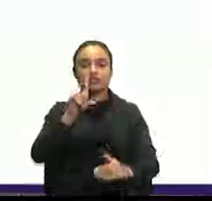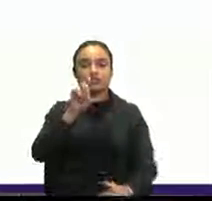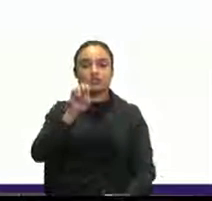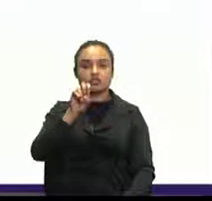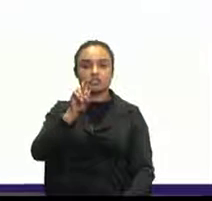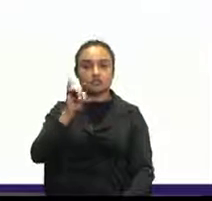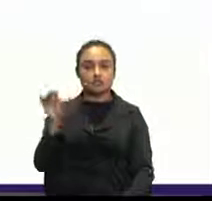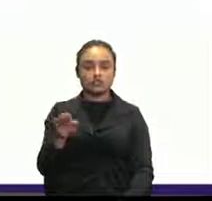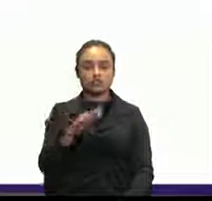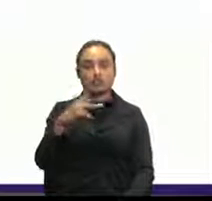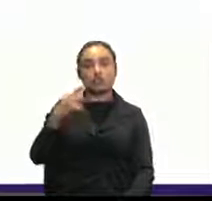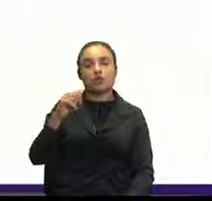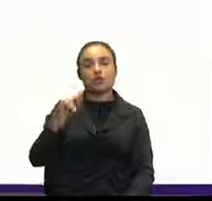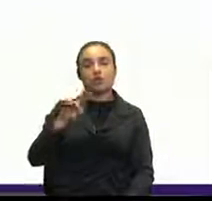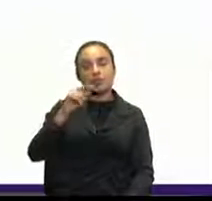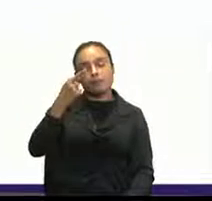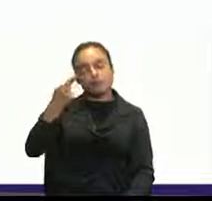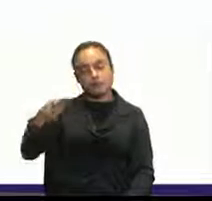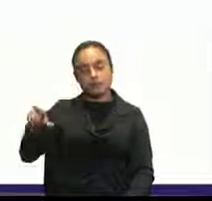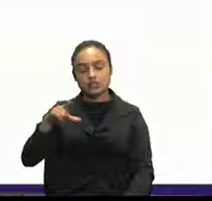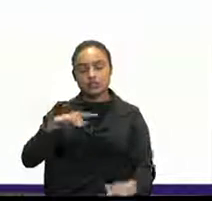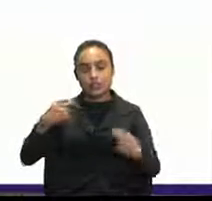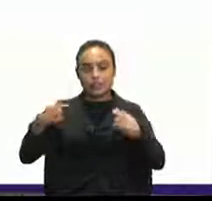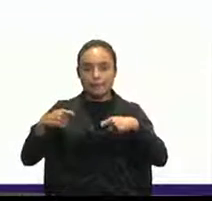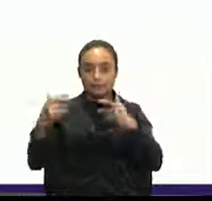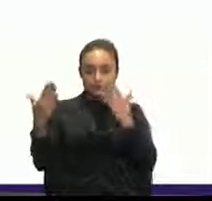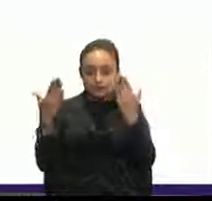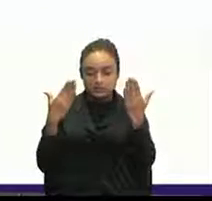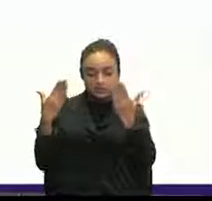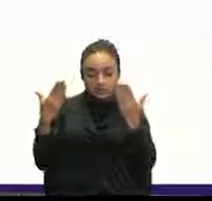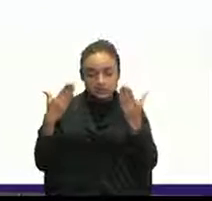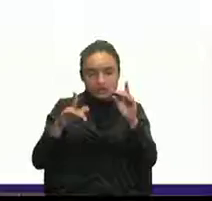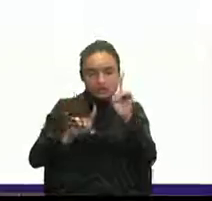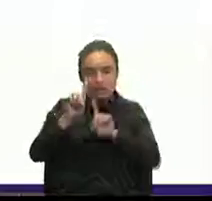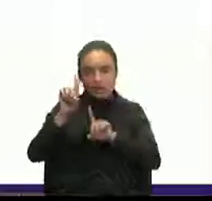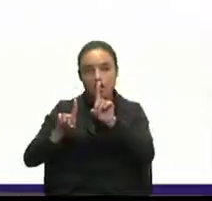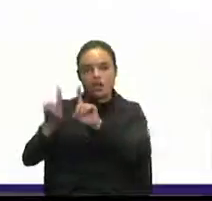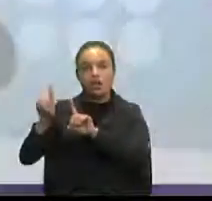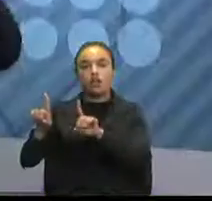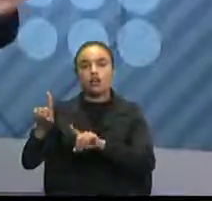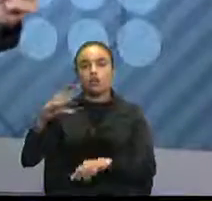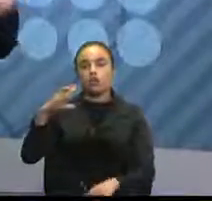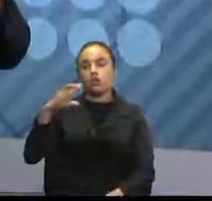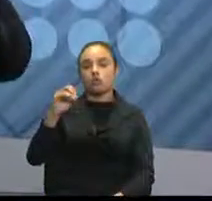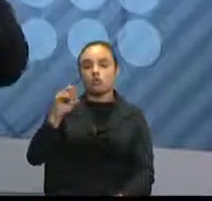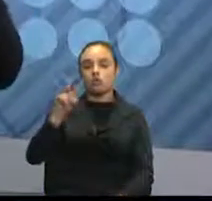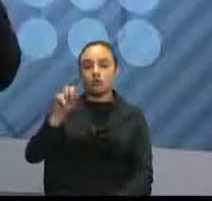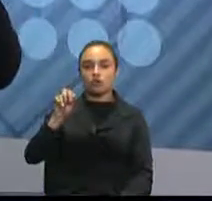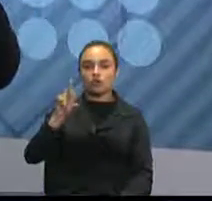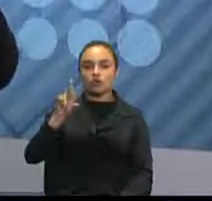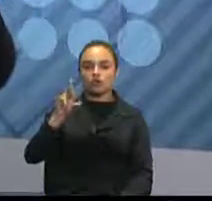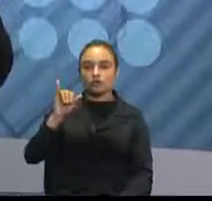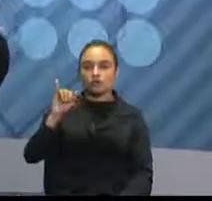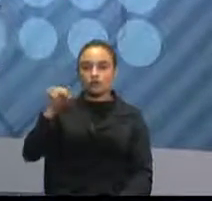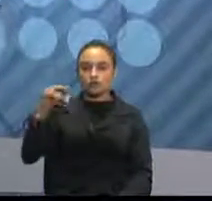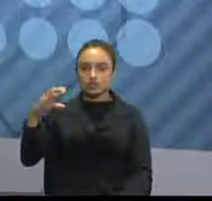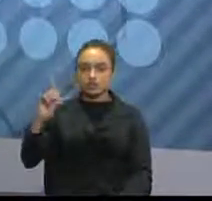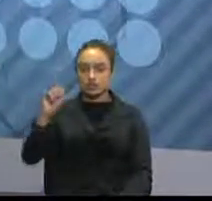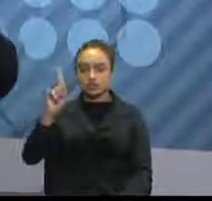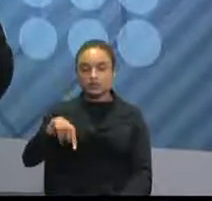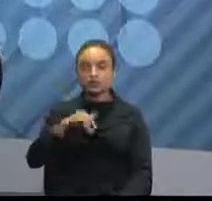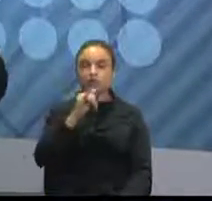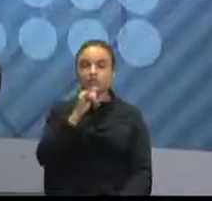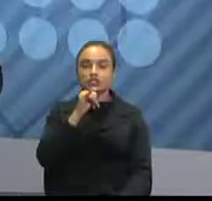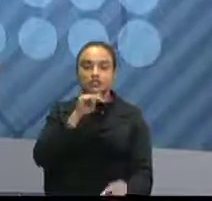ações com alta com variantes significa alta covariância são reações que em determinado momento uma está